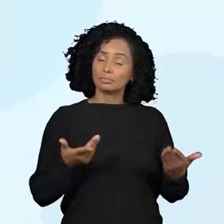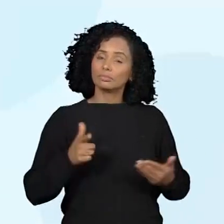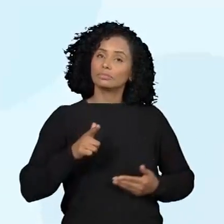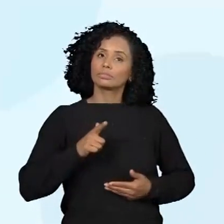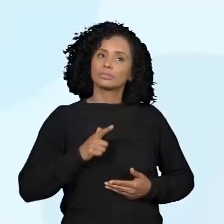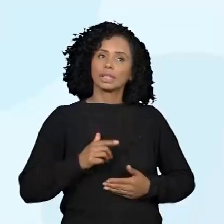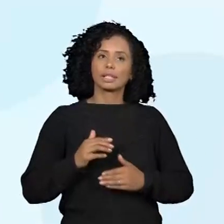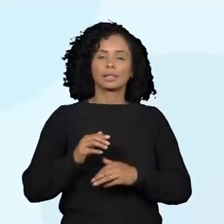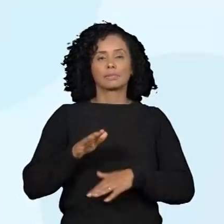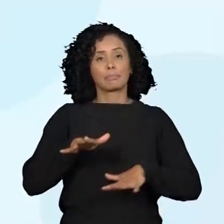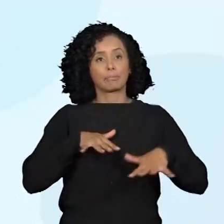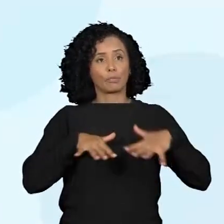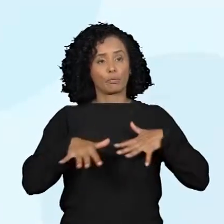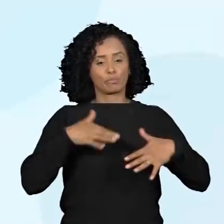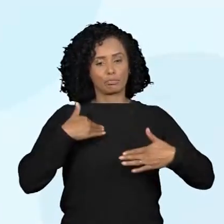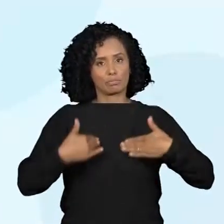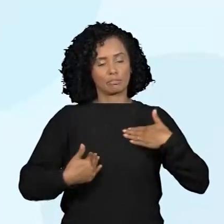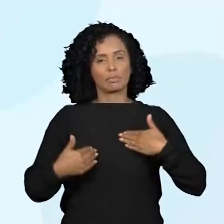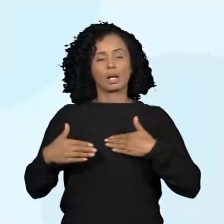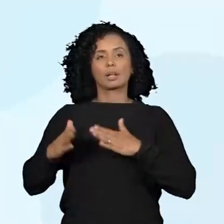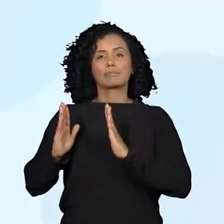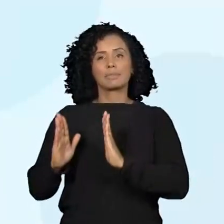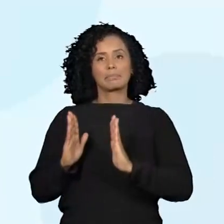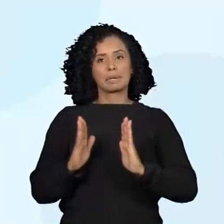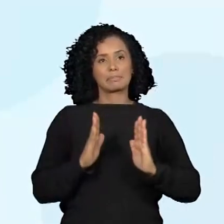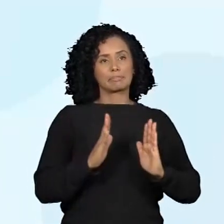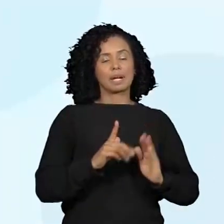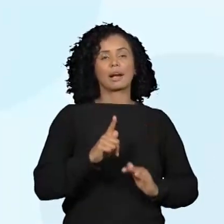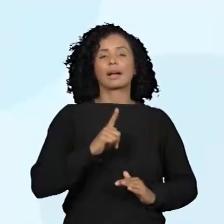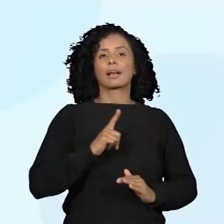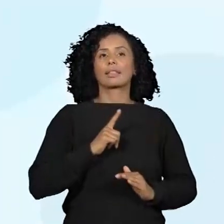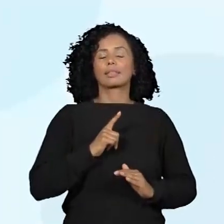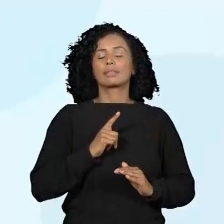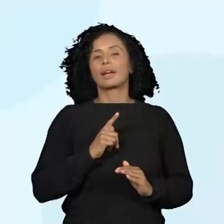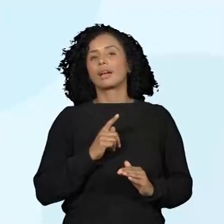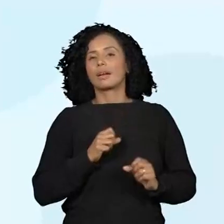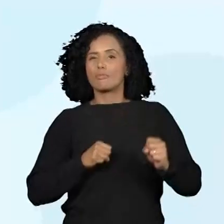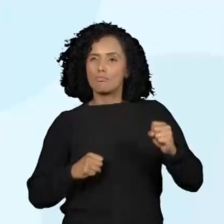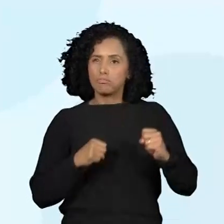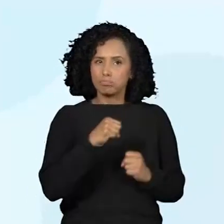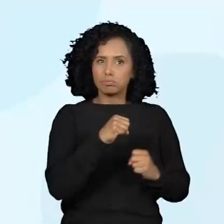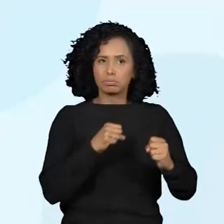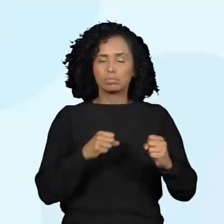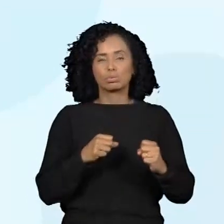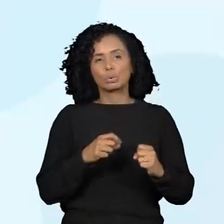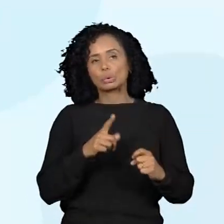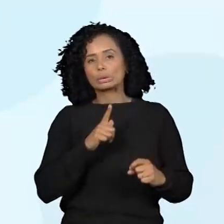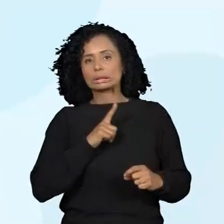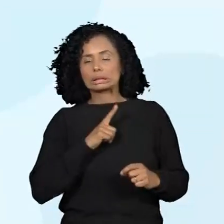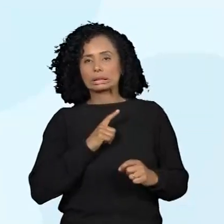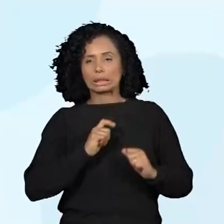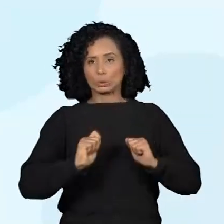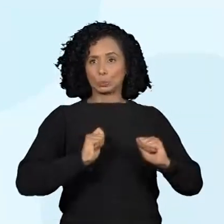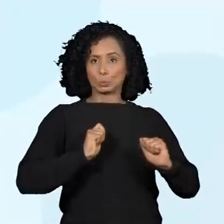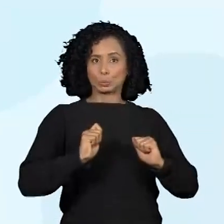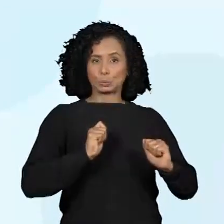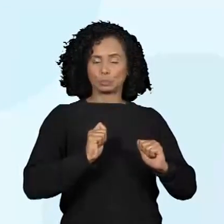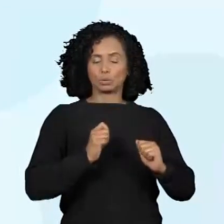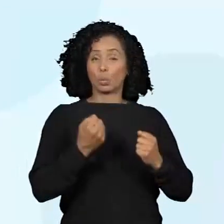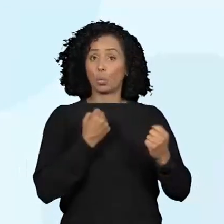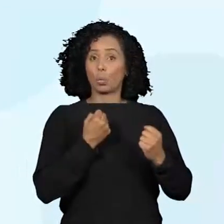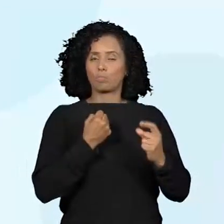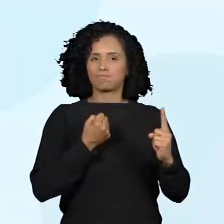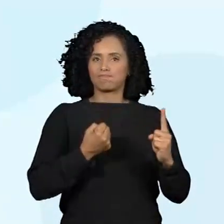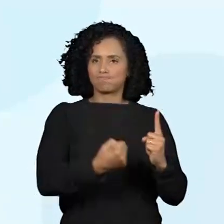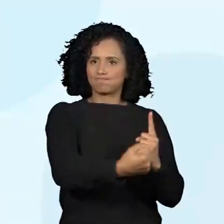por movimentos, nós temos também as lutas de domínio, que são as modalidades onde deve-se agarrar ou